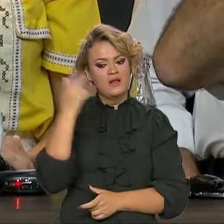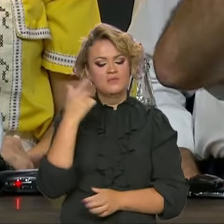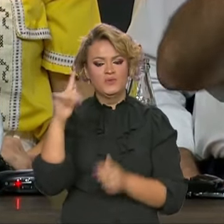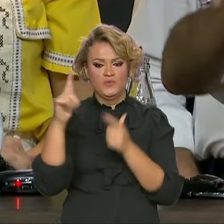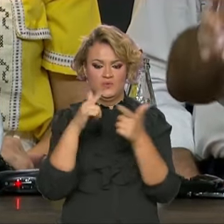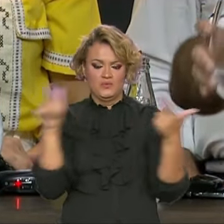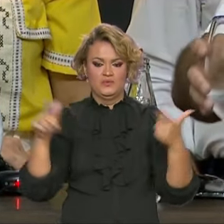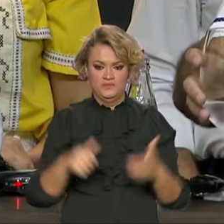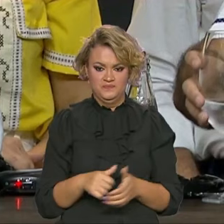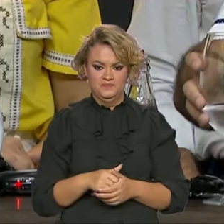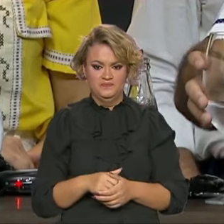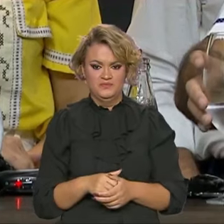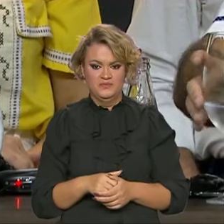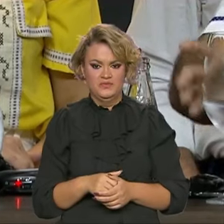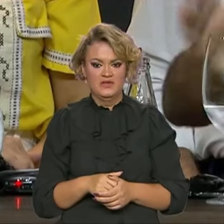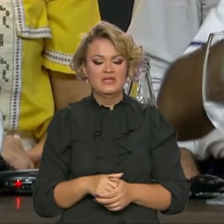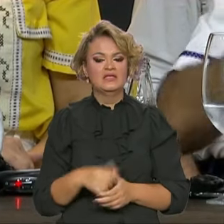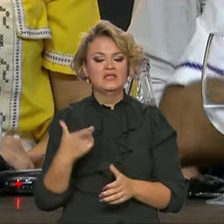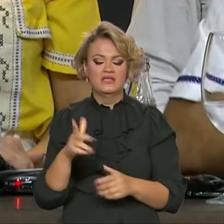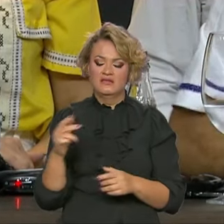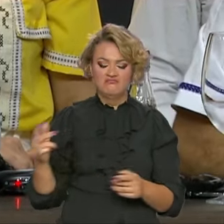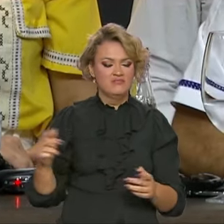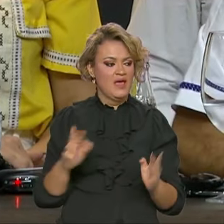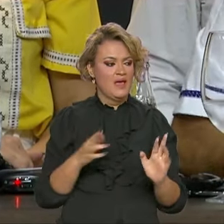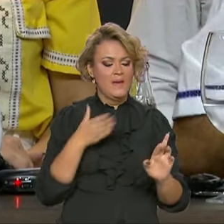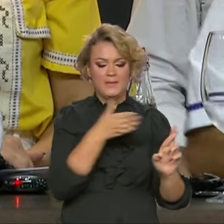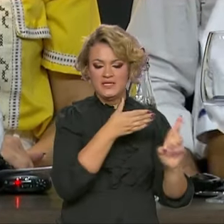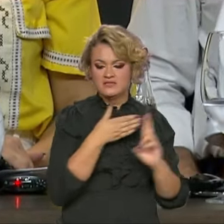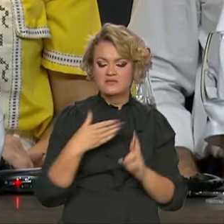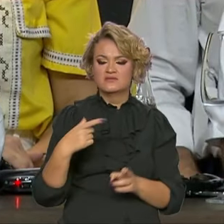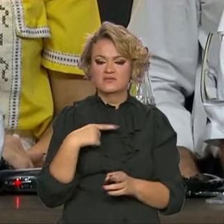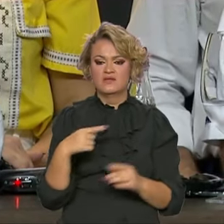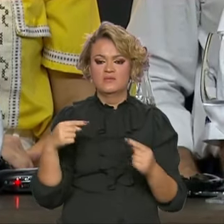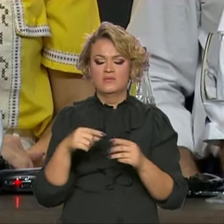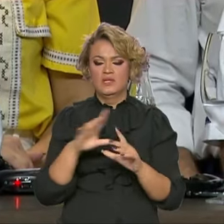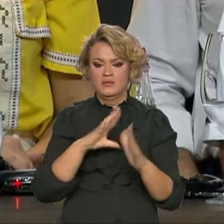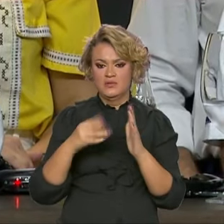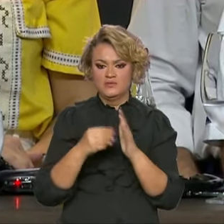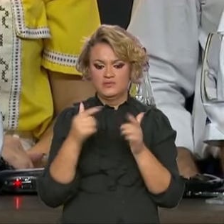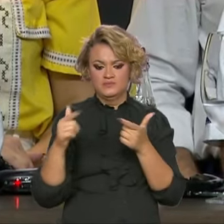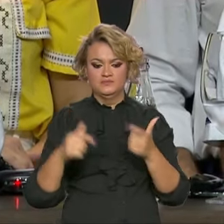nossos países, que nos trazem as vozes dessas diversas Amazônias.